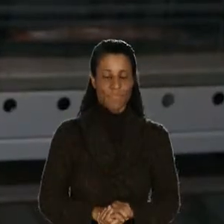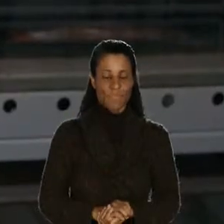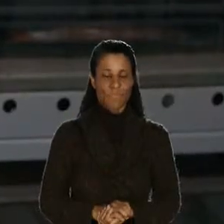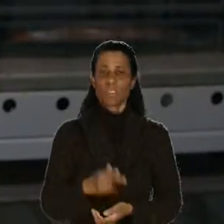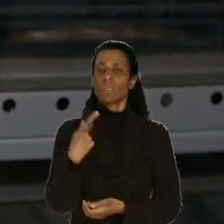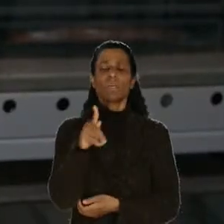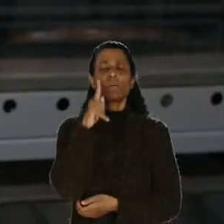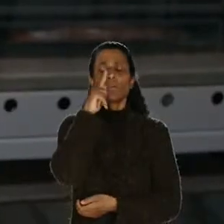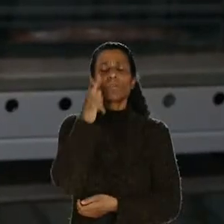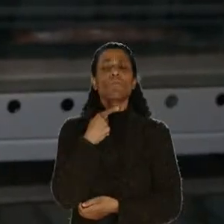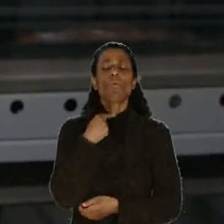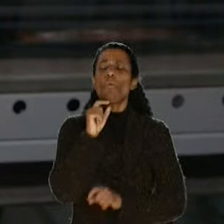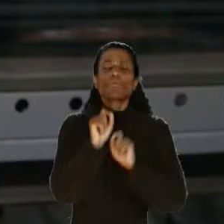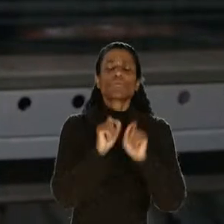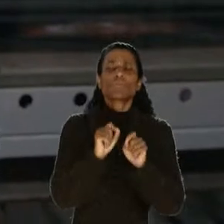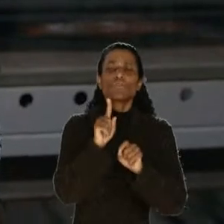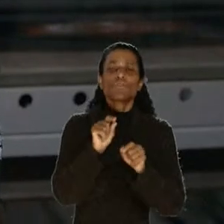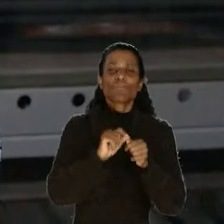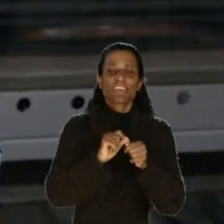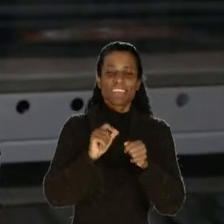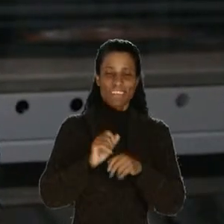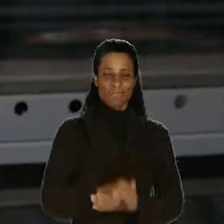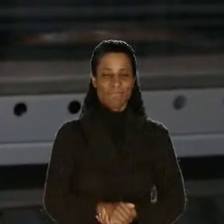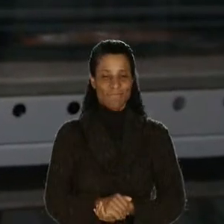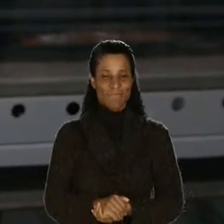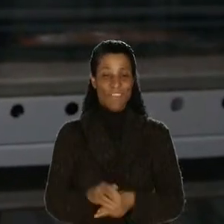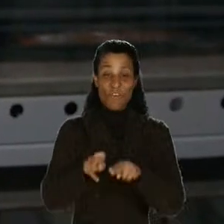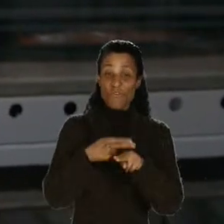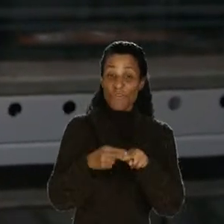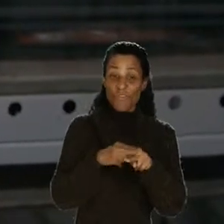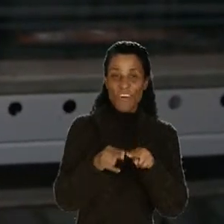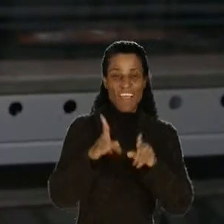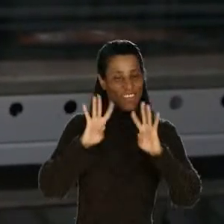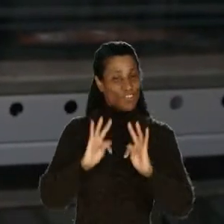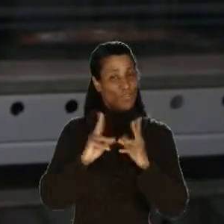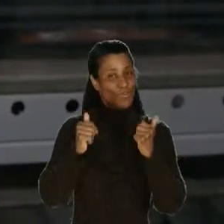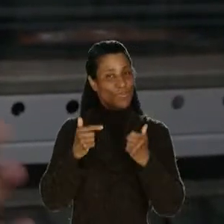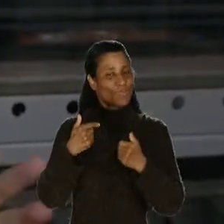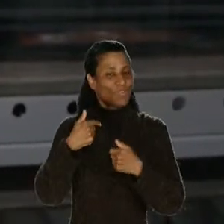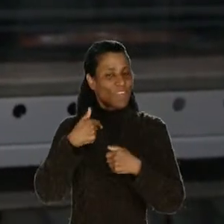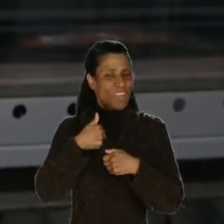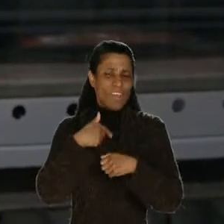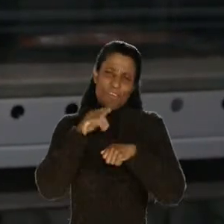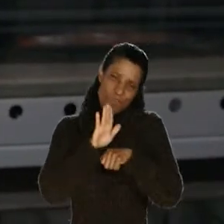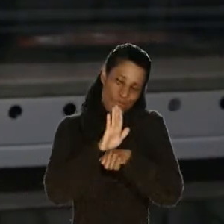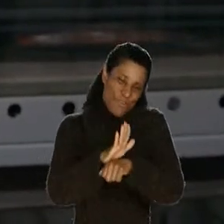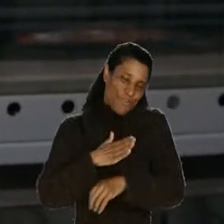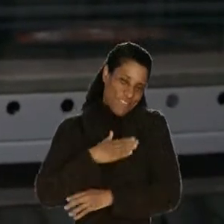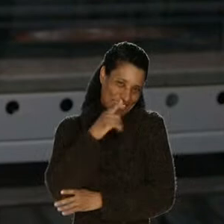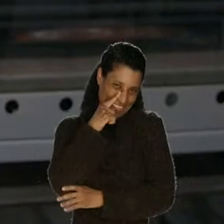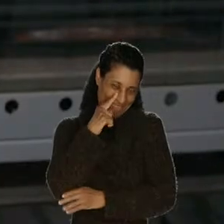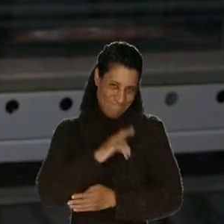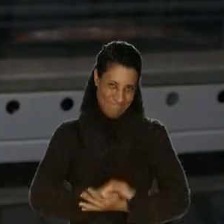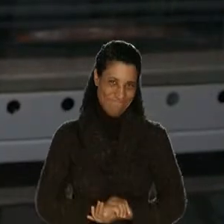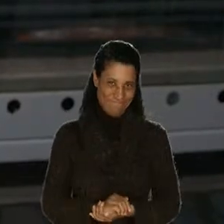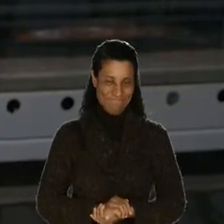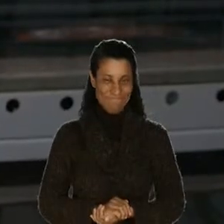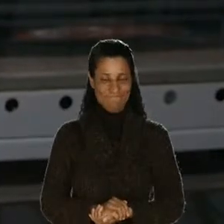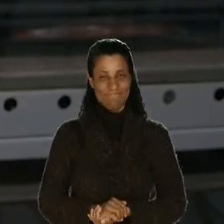E o que tua mãe mais gosta que tu faças? Chocolate. Bolo de chocolate. Tudo que ela faz.